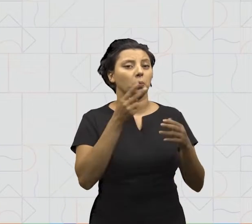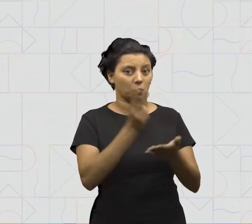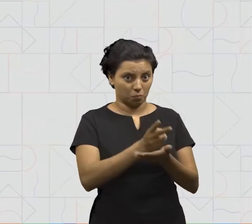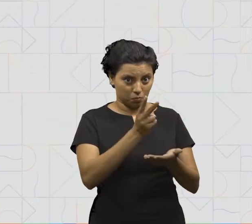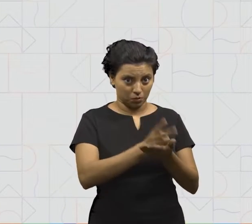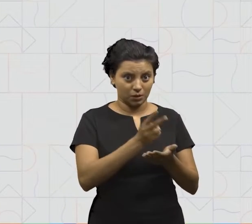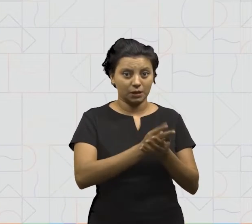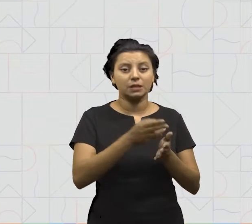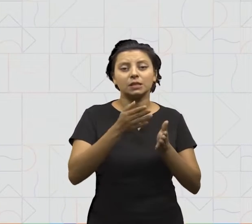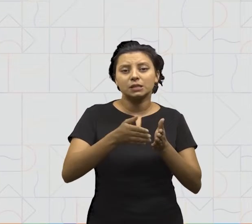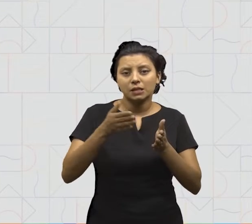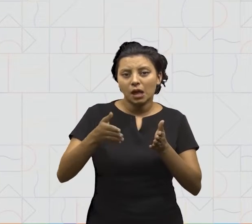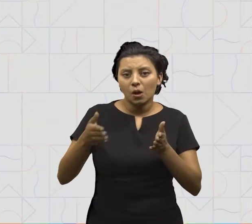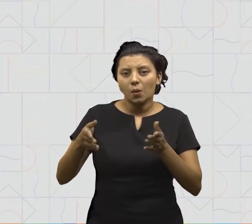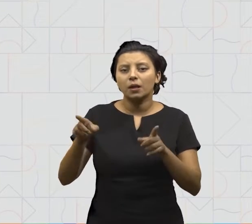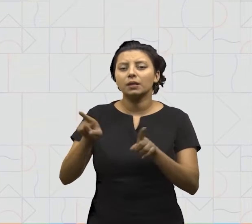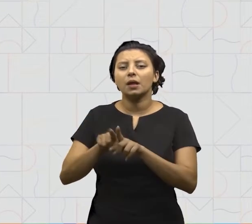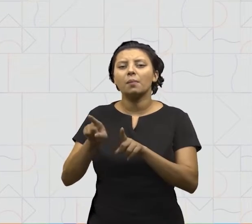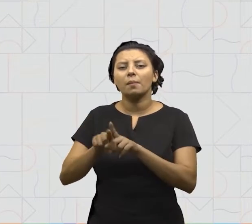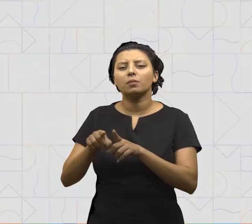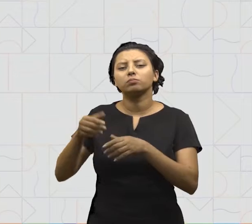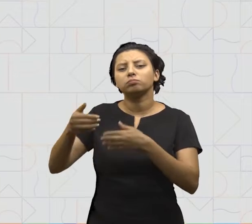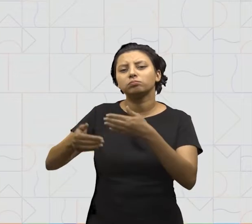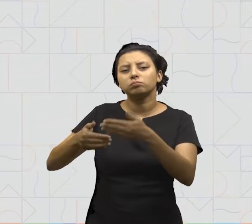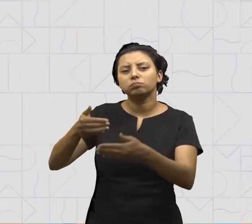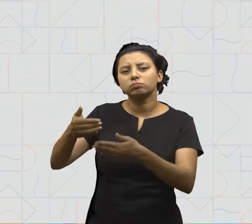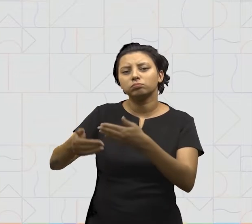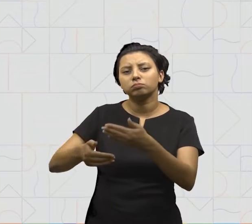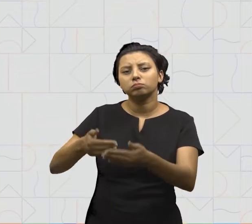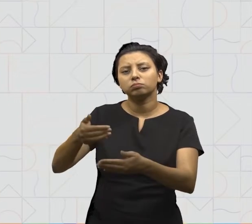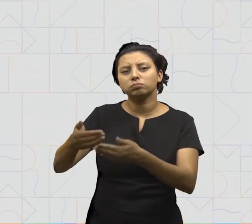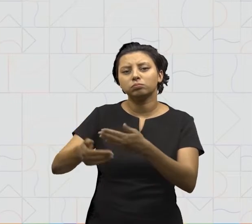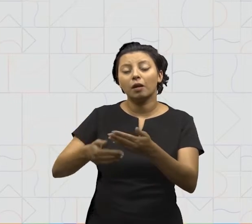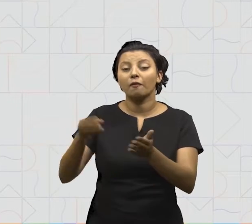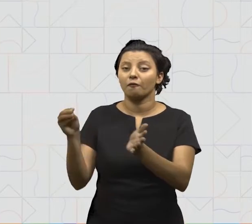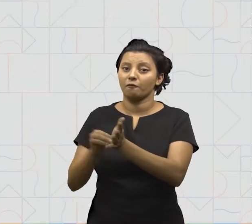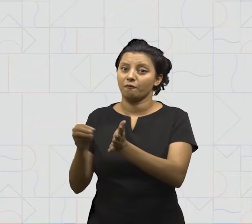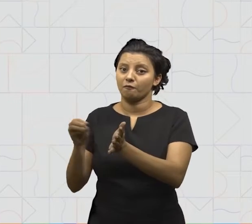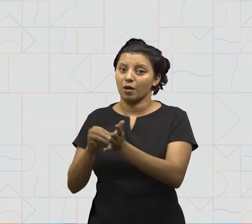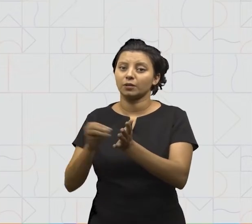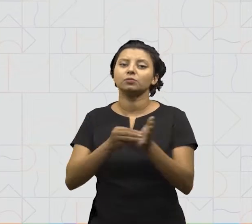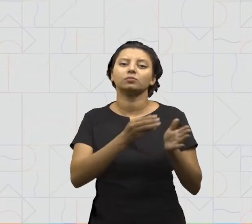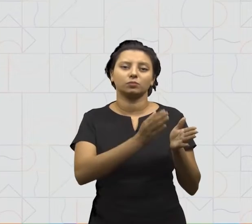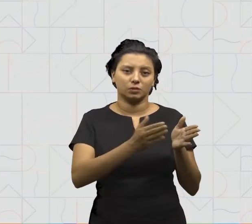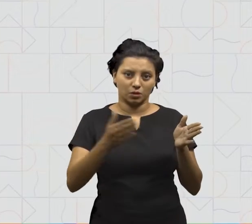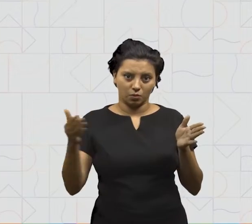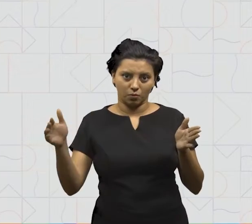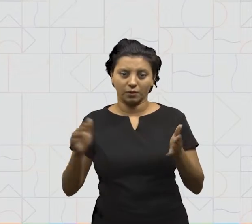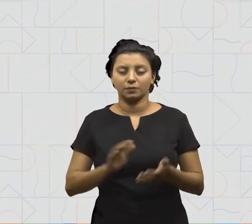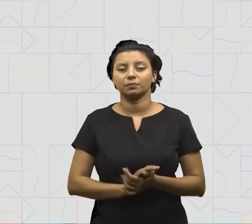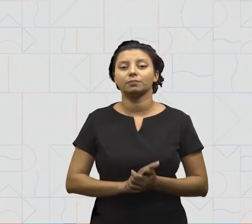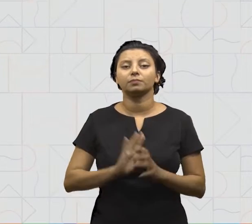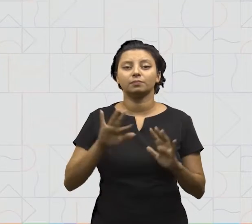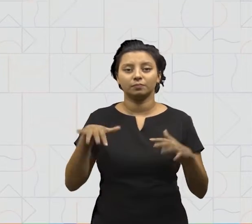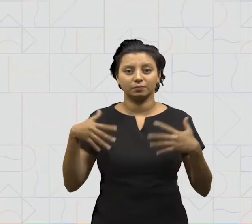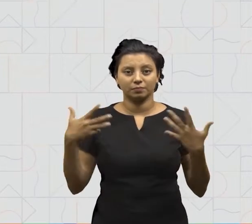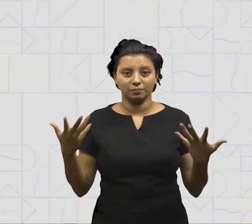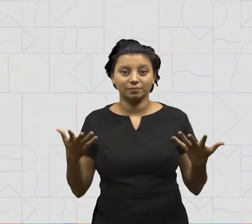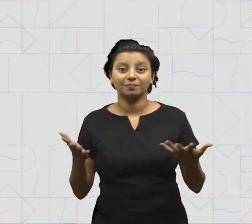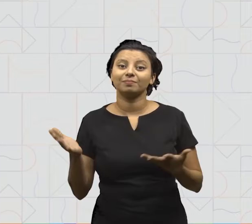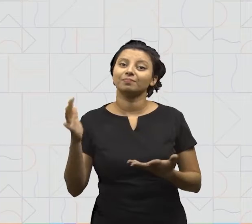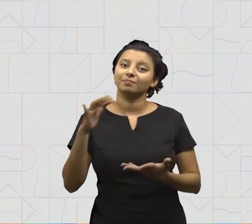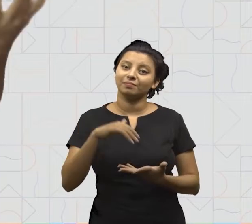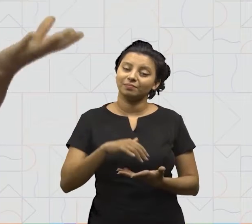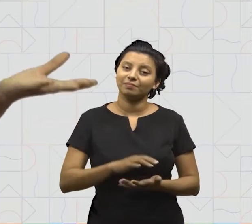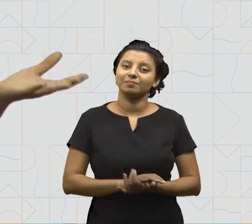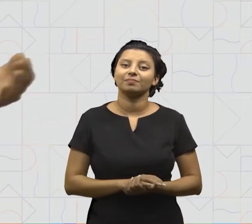de sequências e determinação de elementos ausentes em uma sequência. Então, vamos